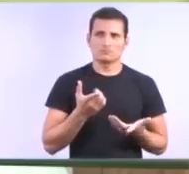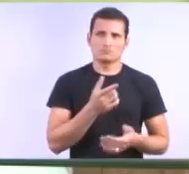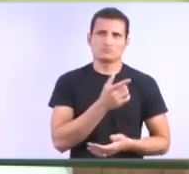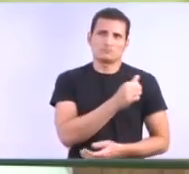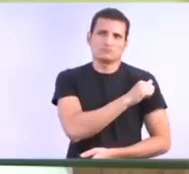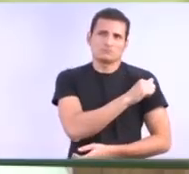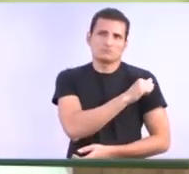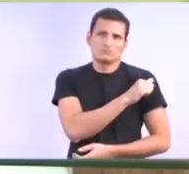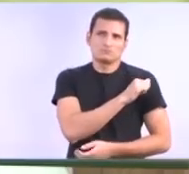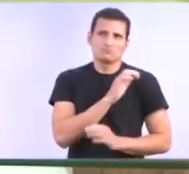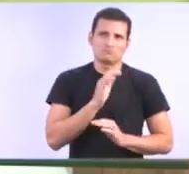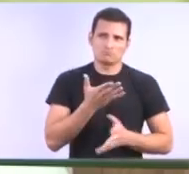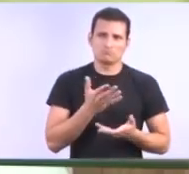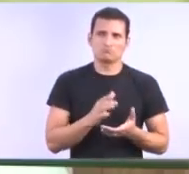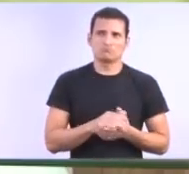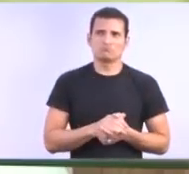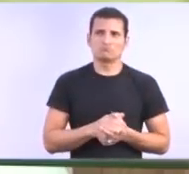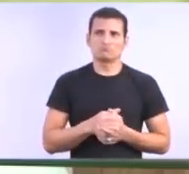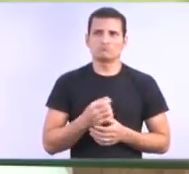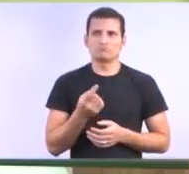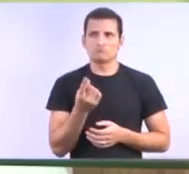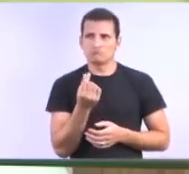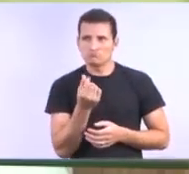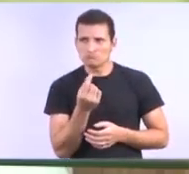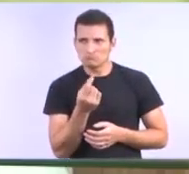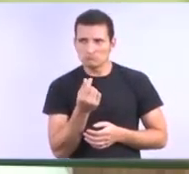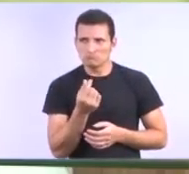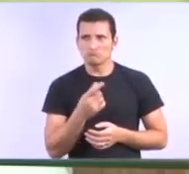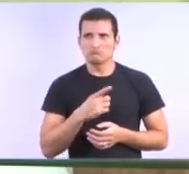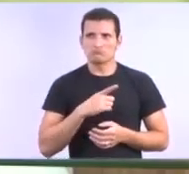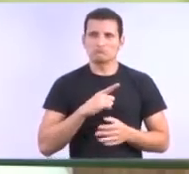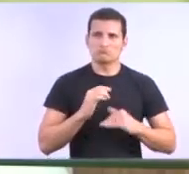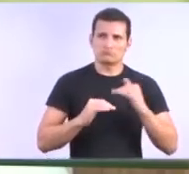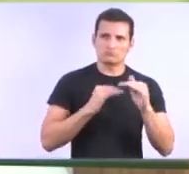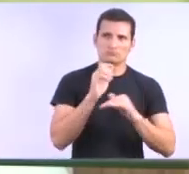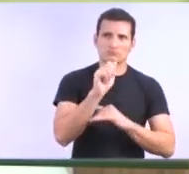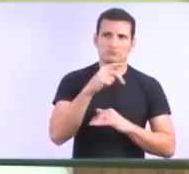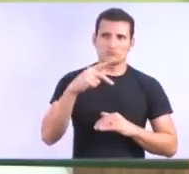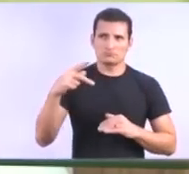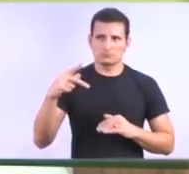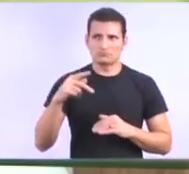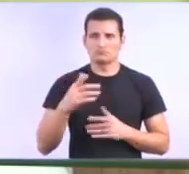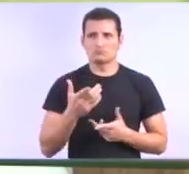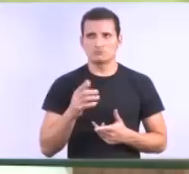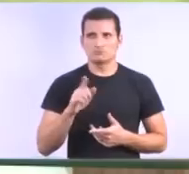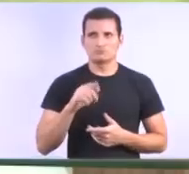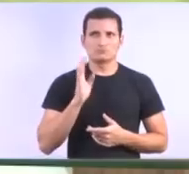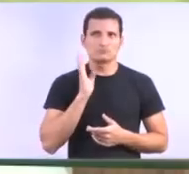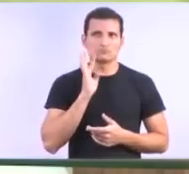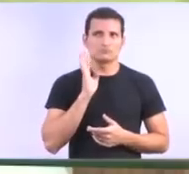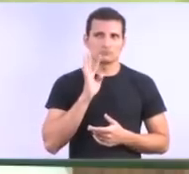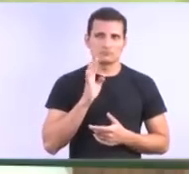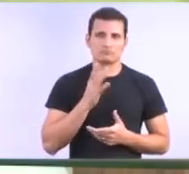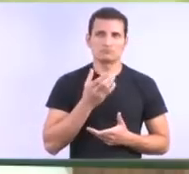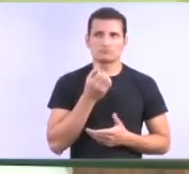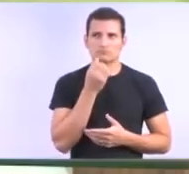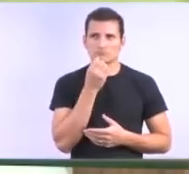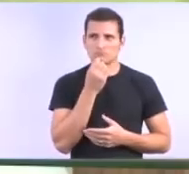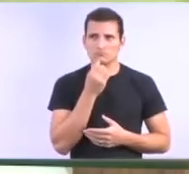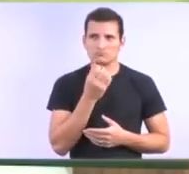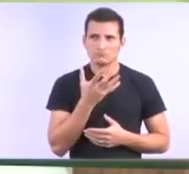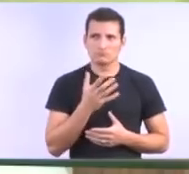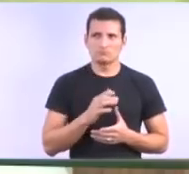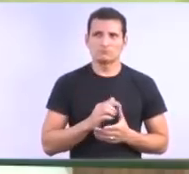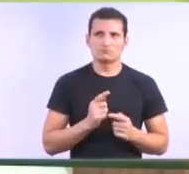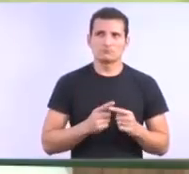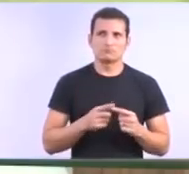já ganhando dinheiro, já desenvolvendo aplicações. Isso aí é muito satisfatório para a gente, muito gratificante, que a gente já